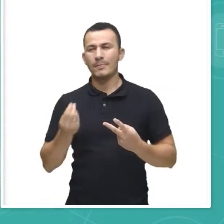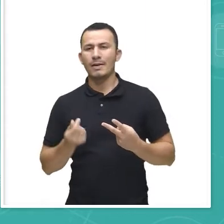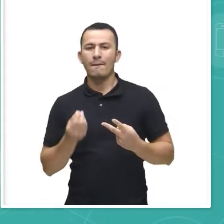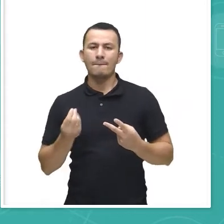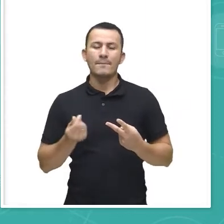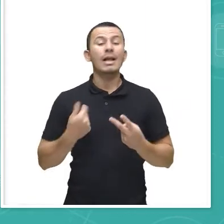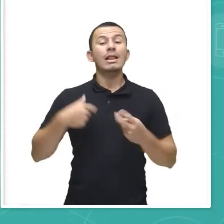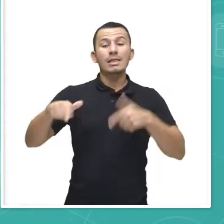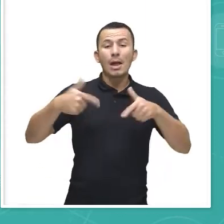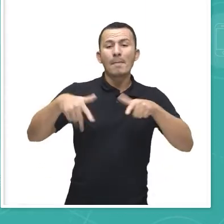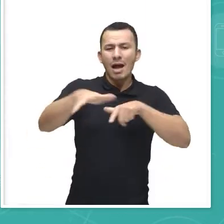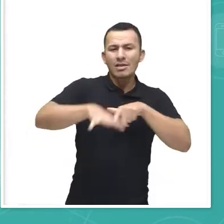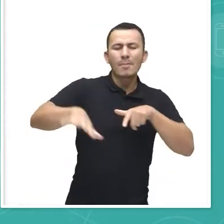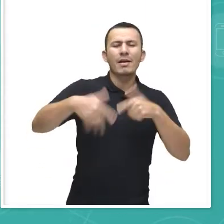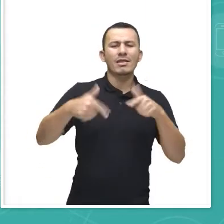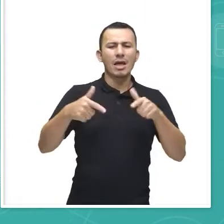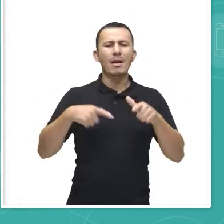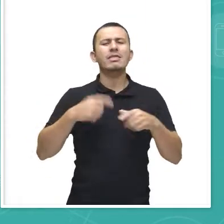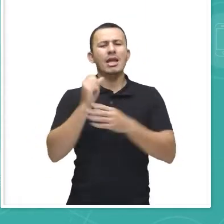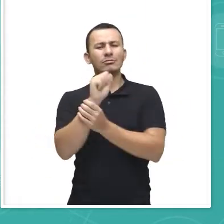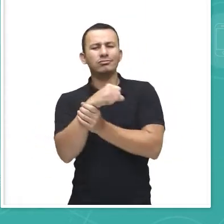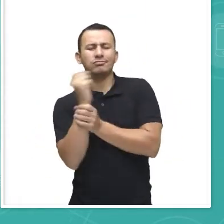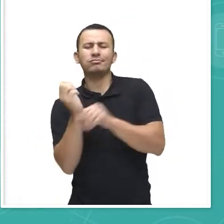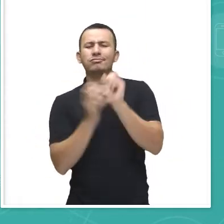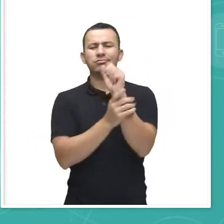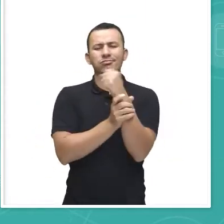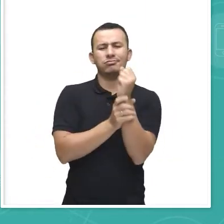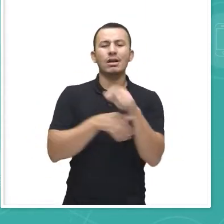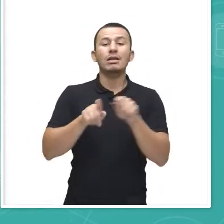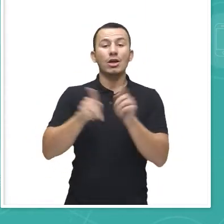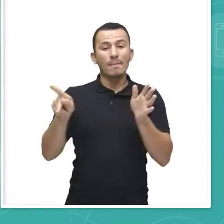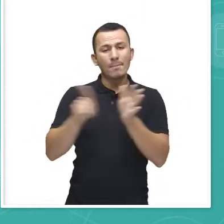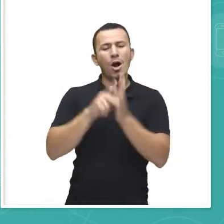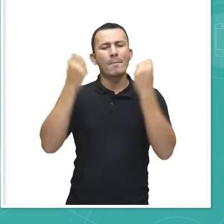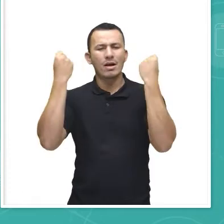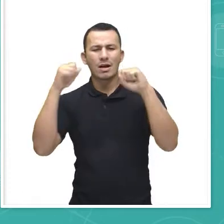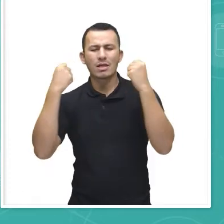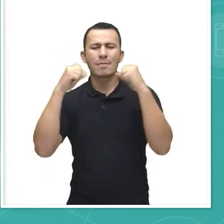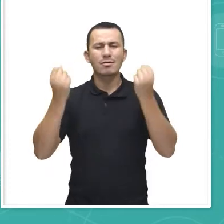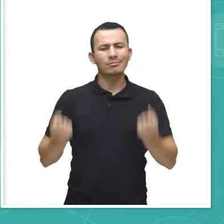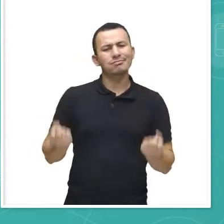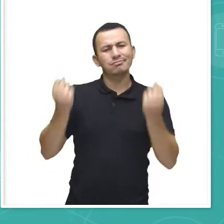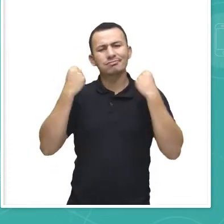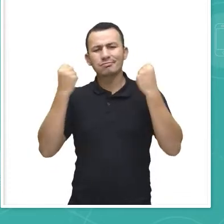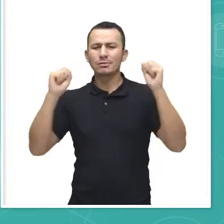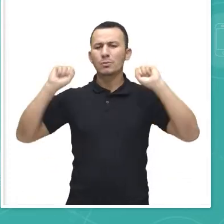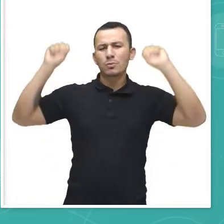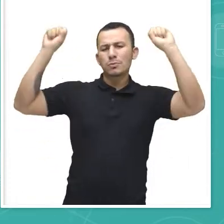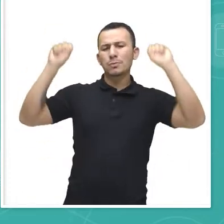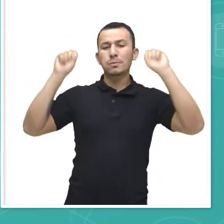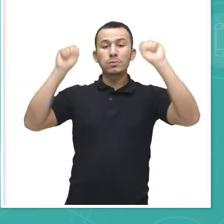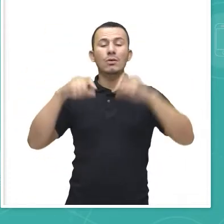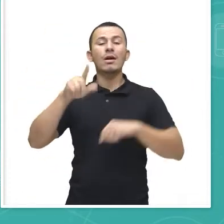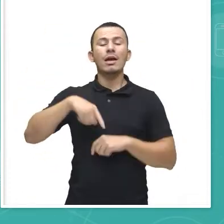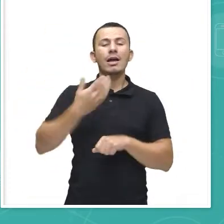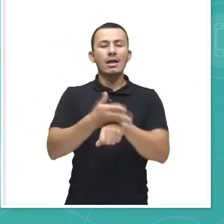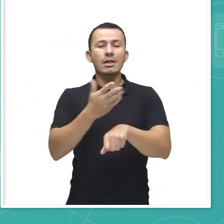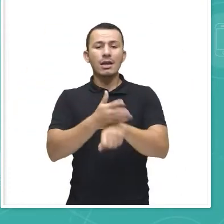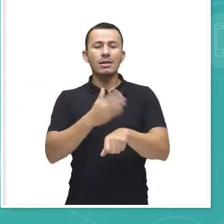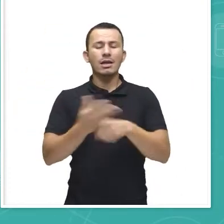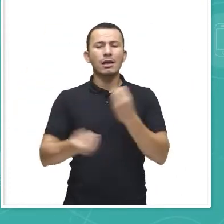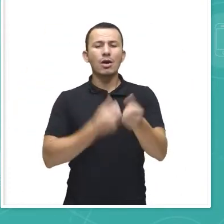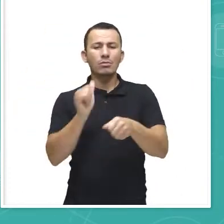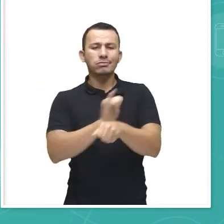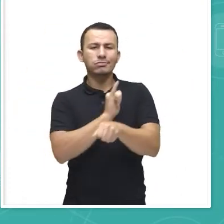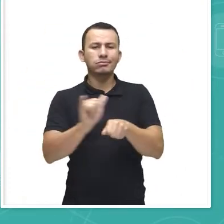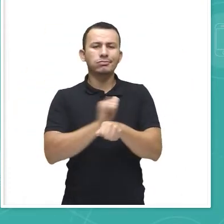de trabalho, né? Ginástica laboral, ginástica de academia. Todas essas formas são maneiras da gente trabalhar o